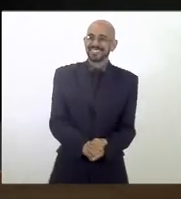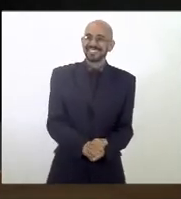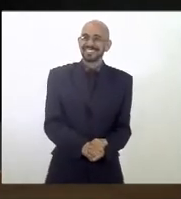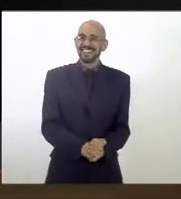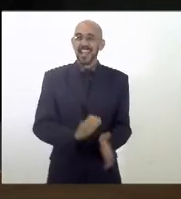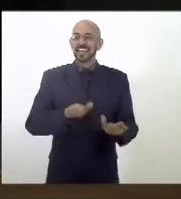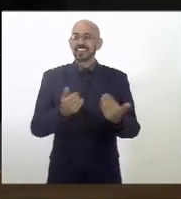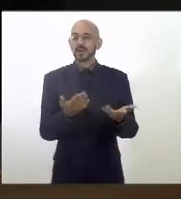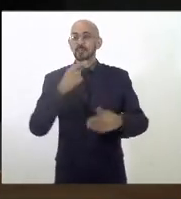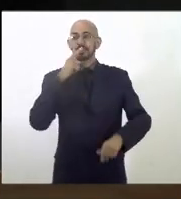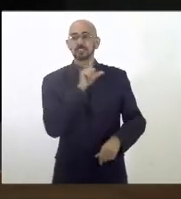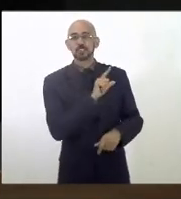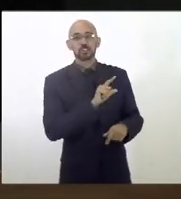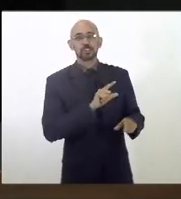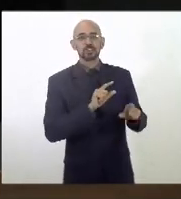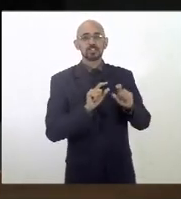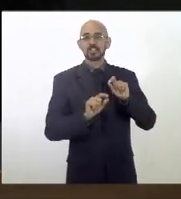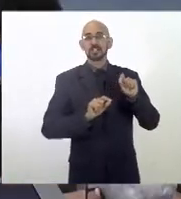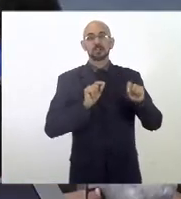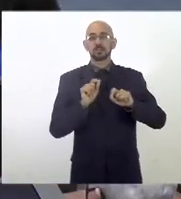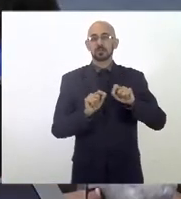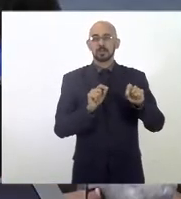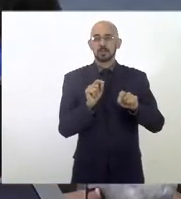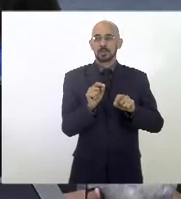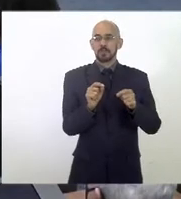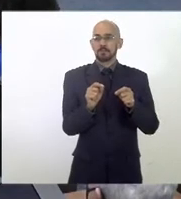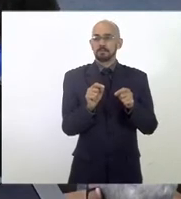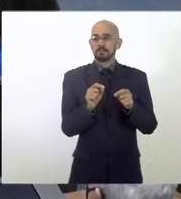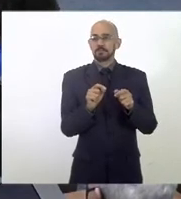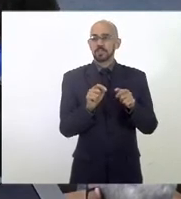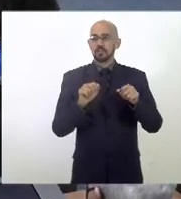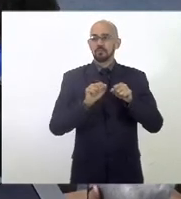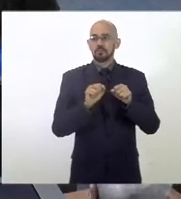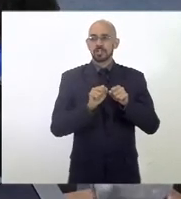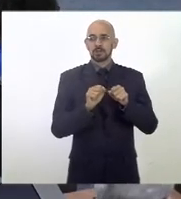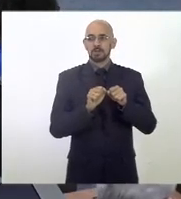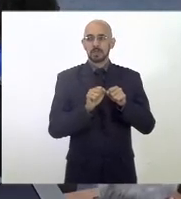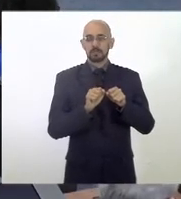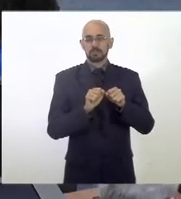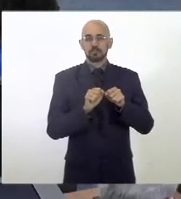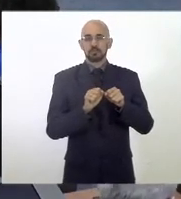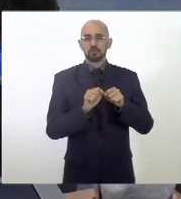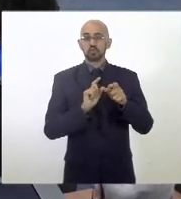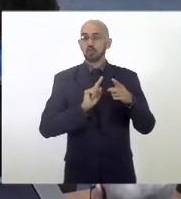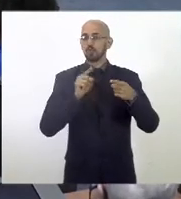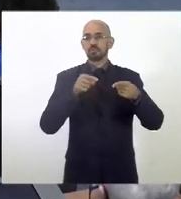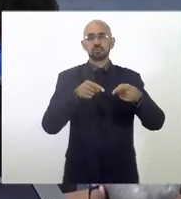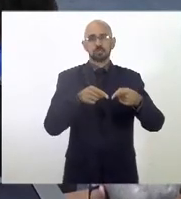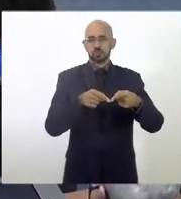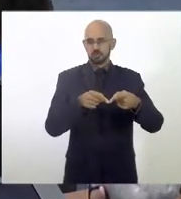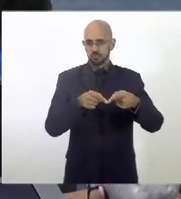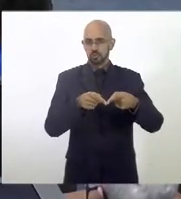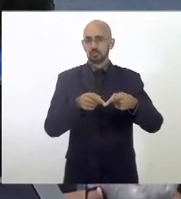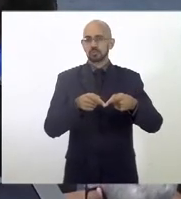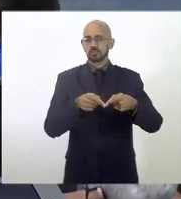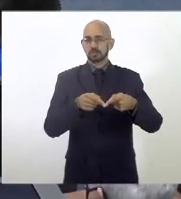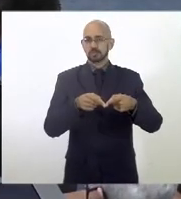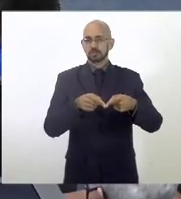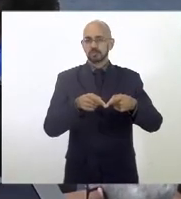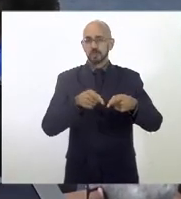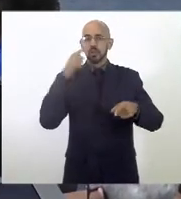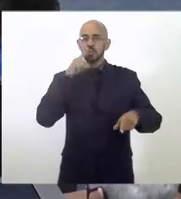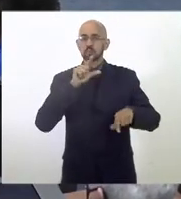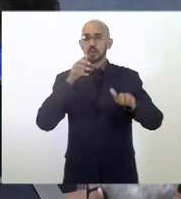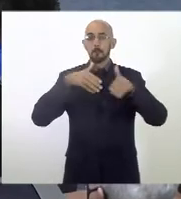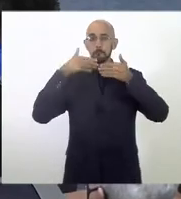Para que a gente possa cumprir aqui os objetivos e fazer o melhor